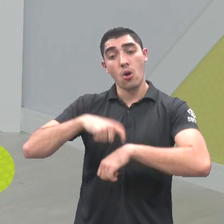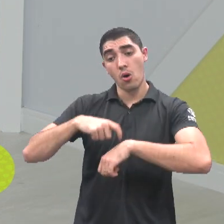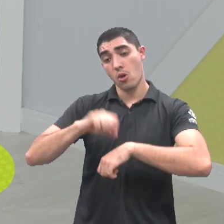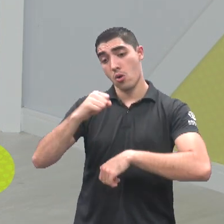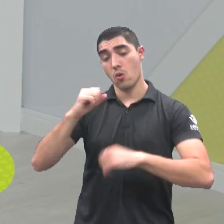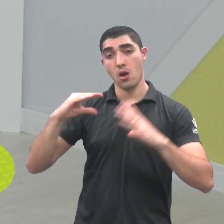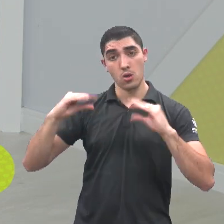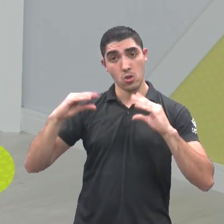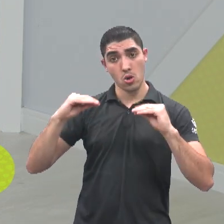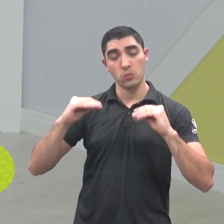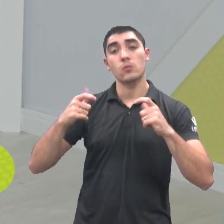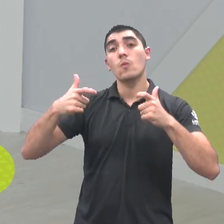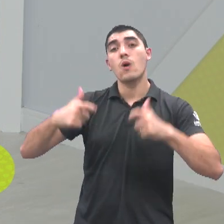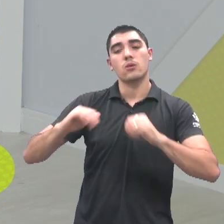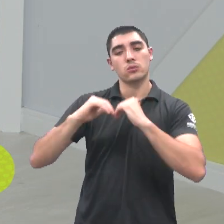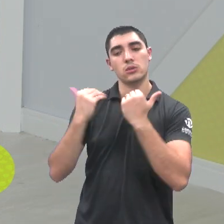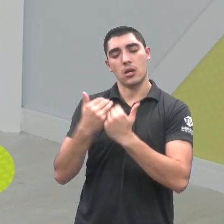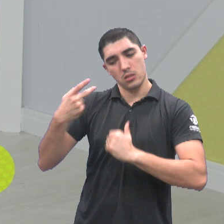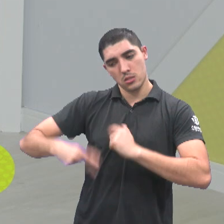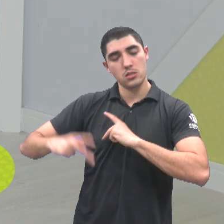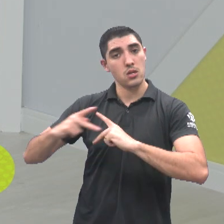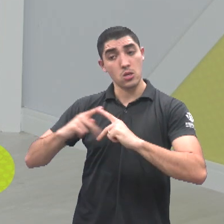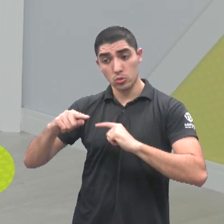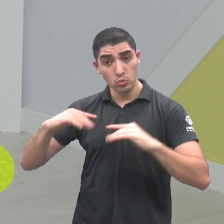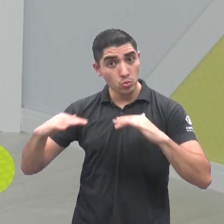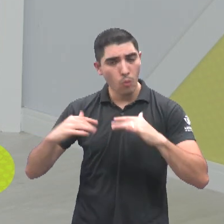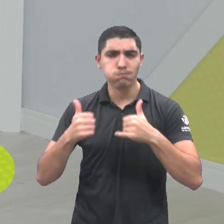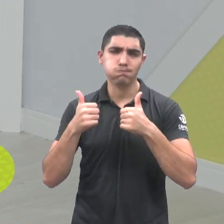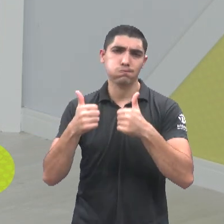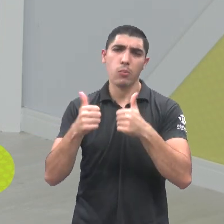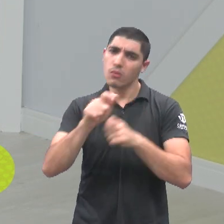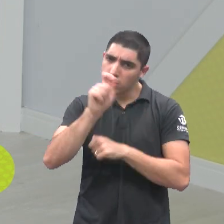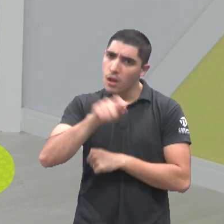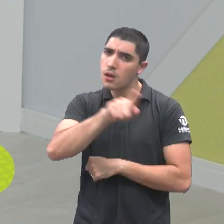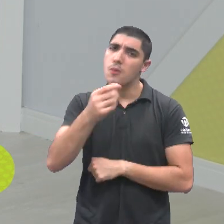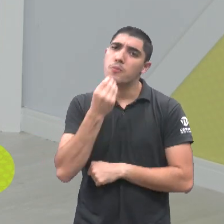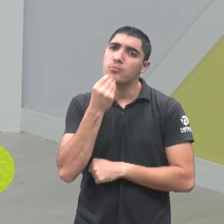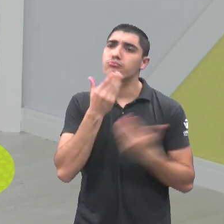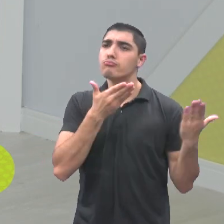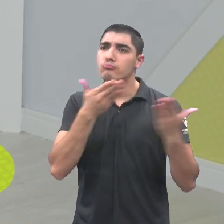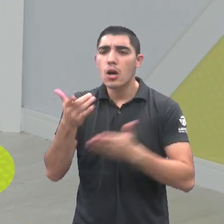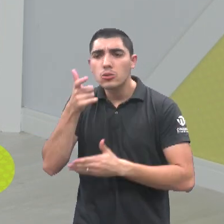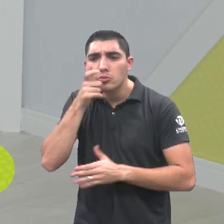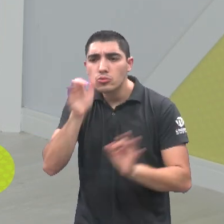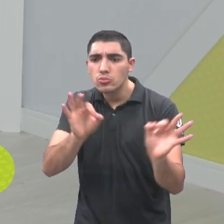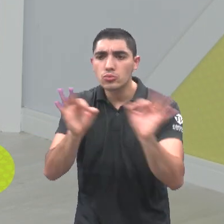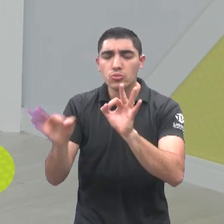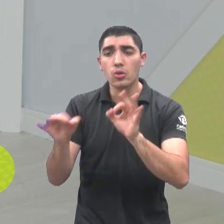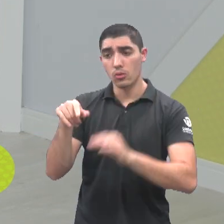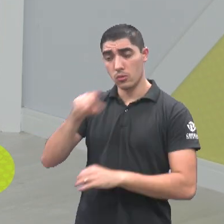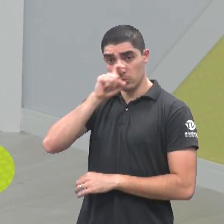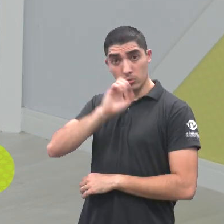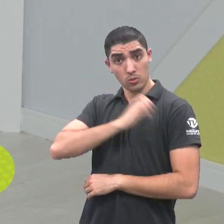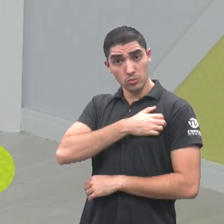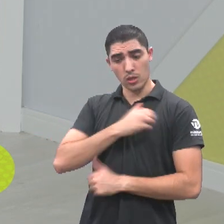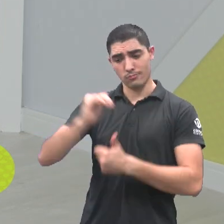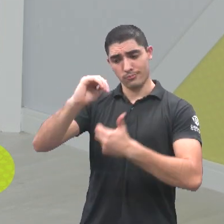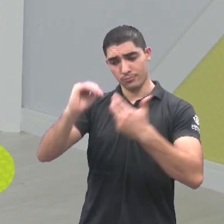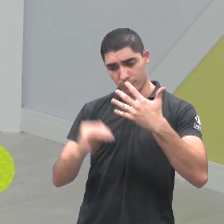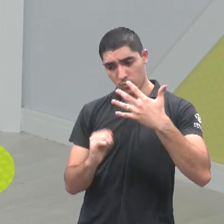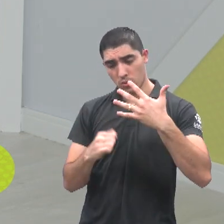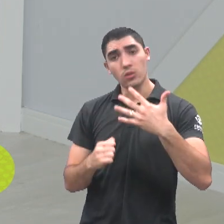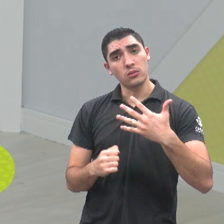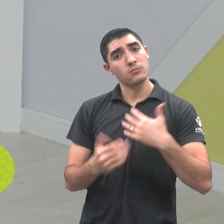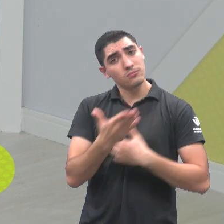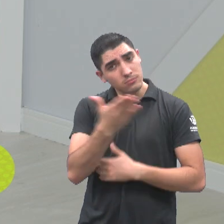noite, estádio Martins Pereira, jogo bom, jogo para você prestigiar, para você apoiar o São José. São José está no G8, ele precisa do seu apoio e